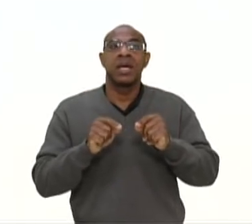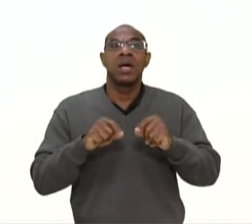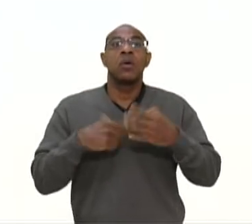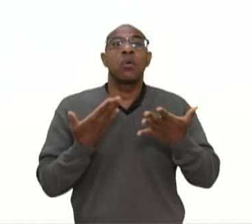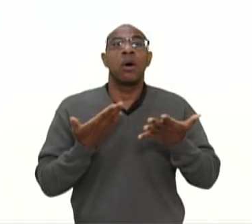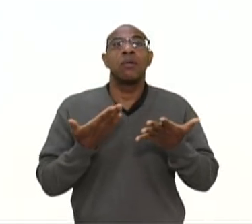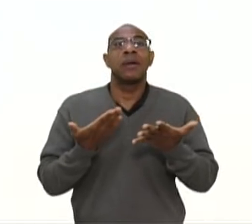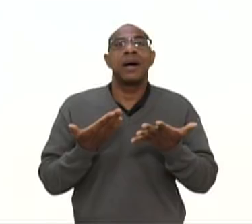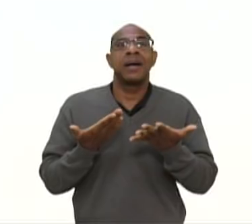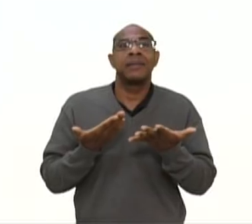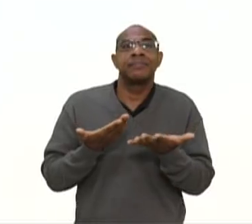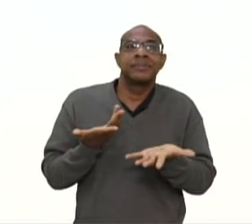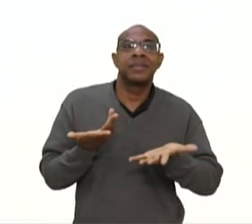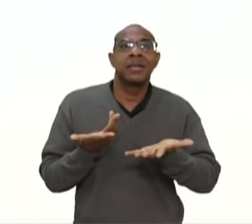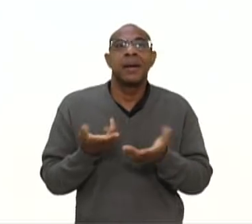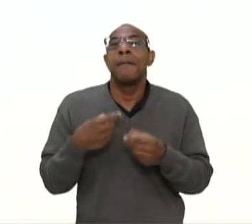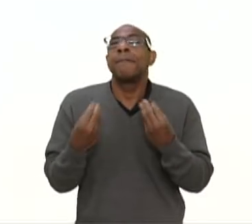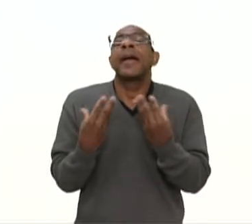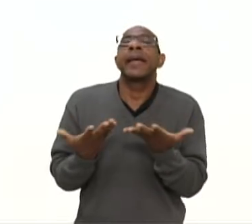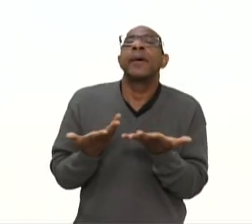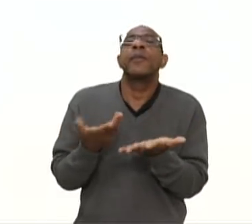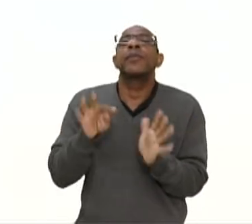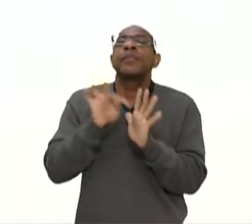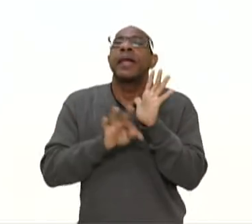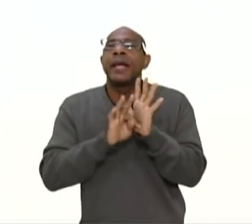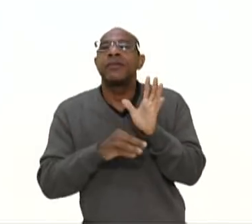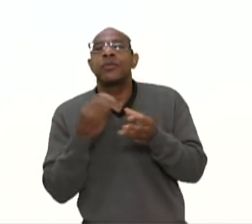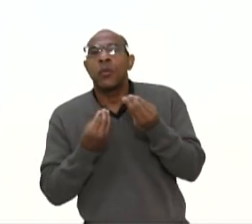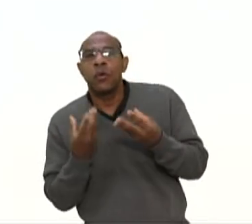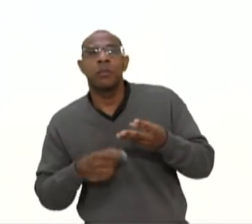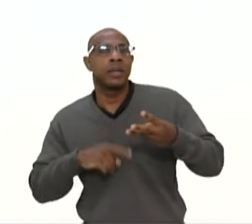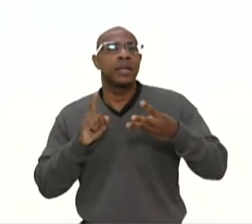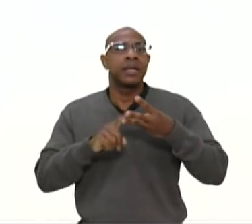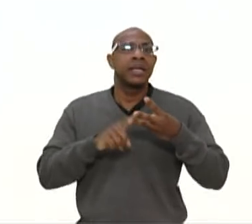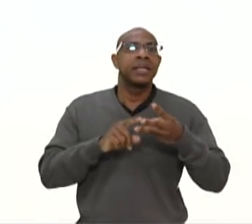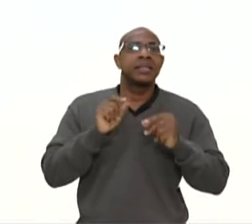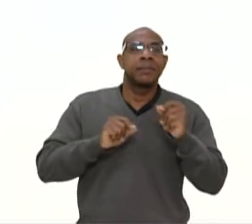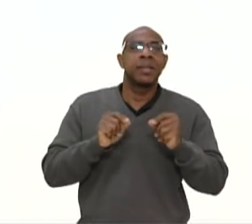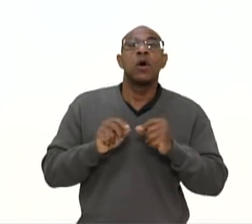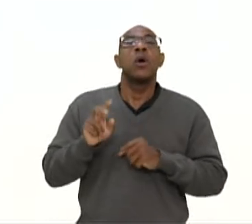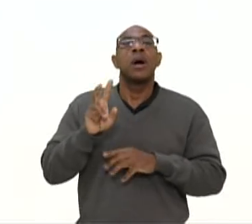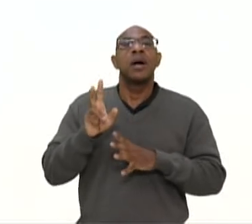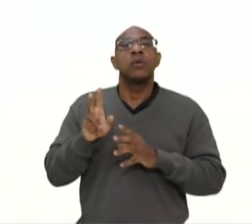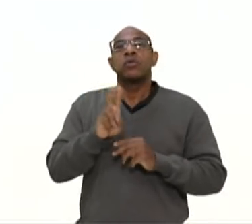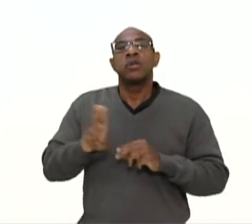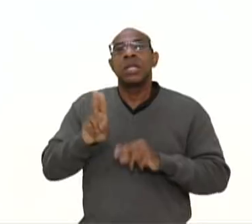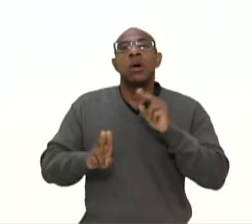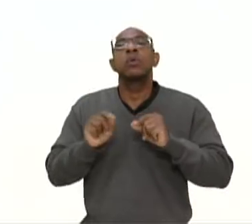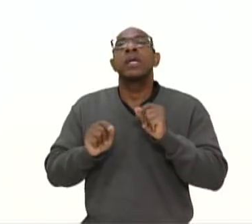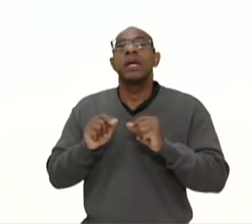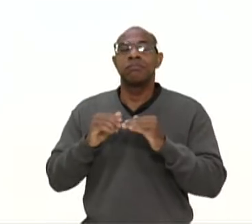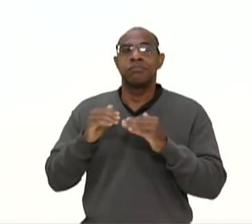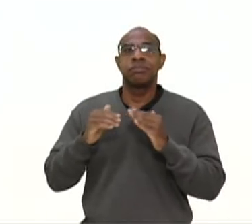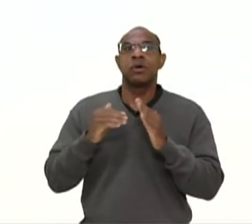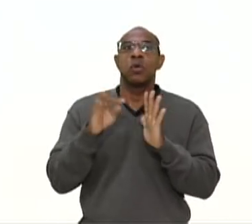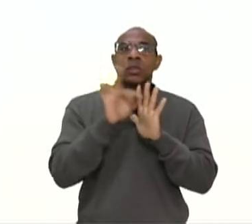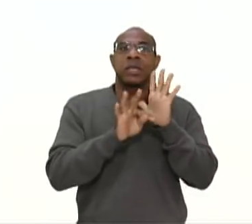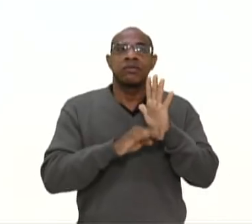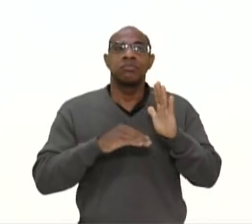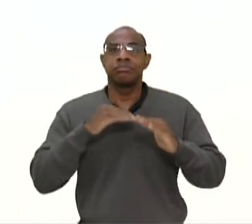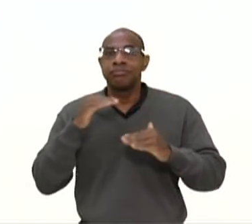apropriar-se da estrutura composicional do artigo de opinião e utilizá-la na elaboração de um